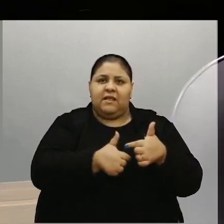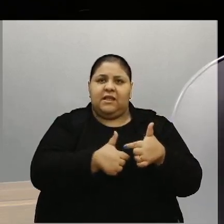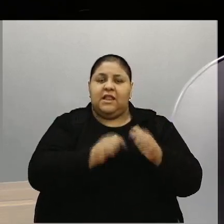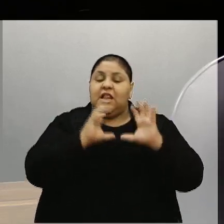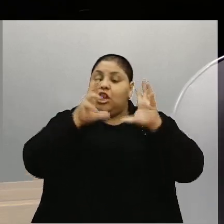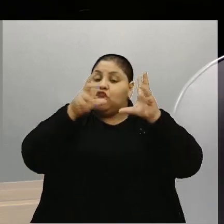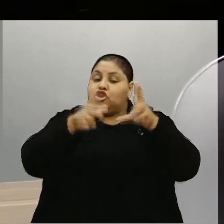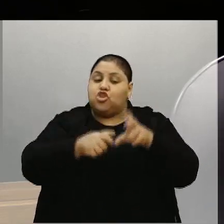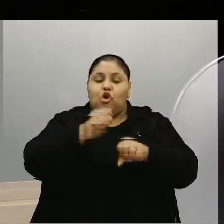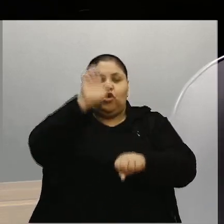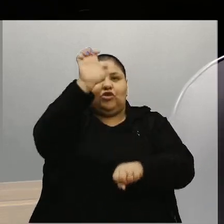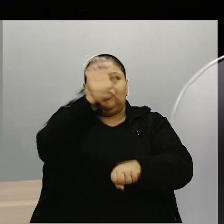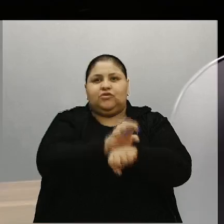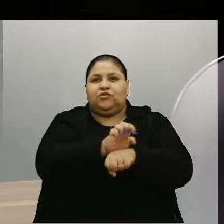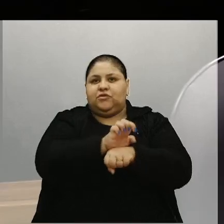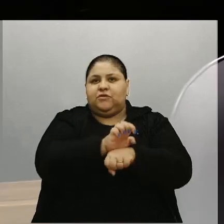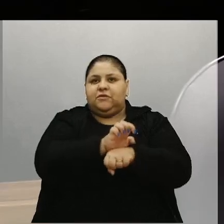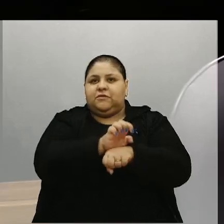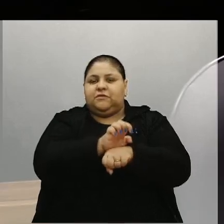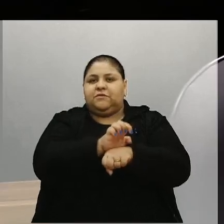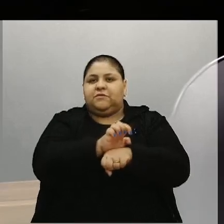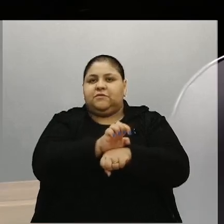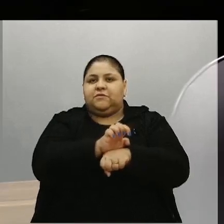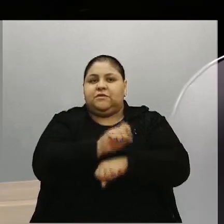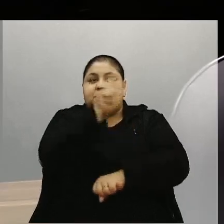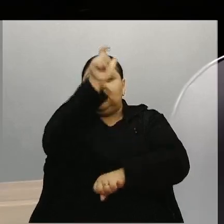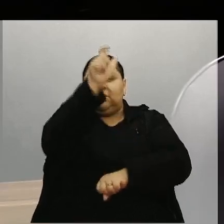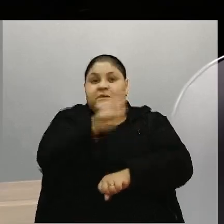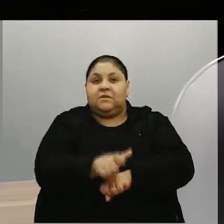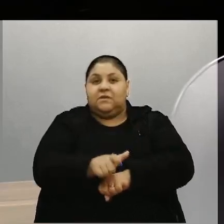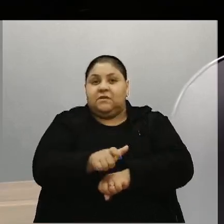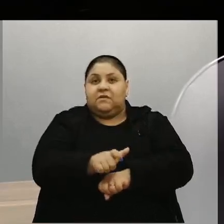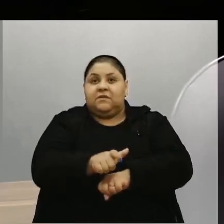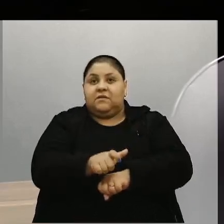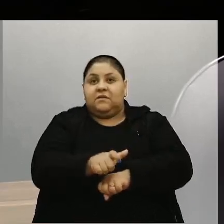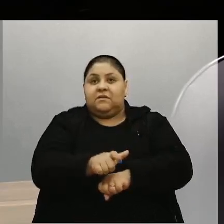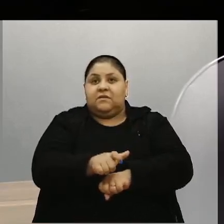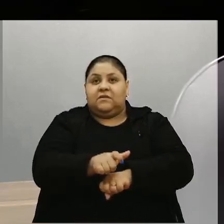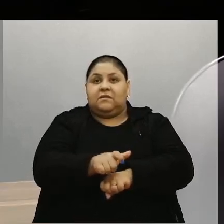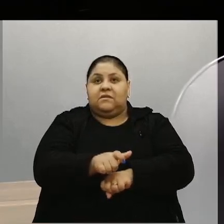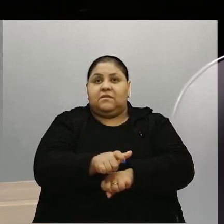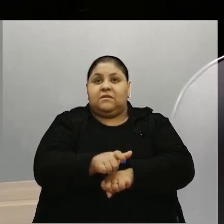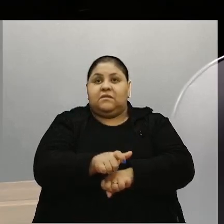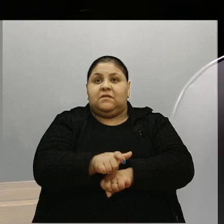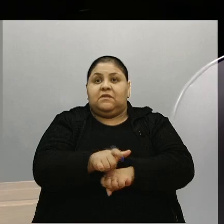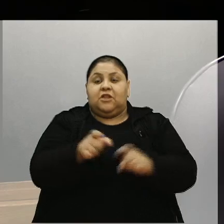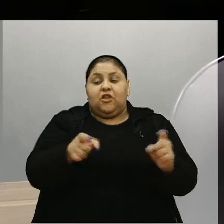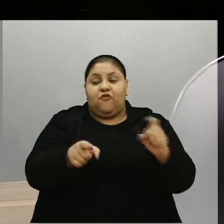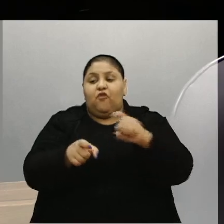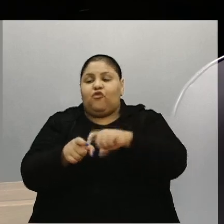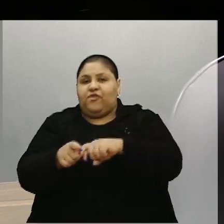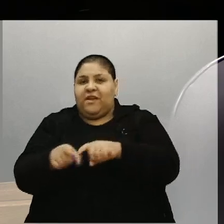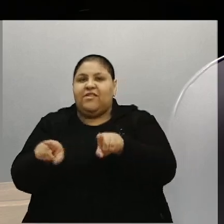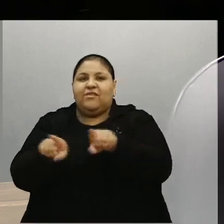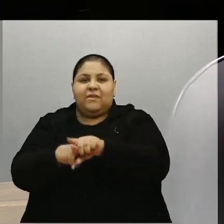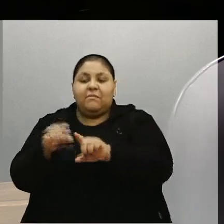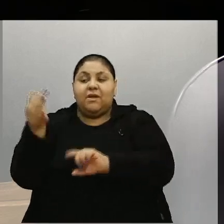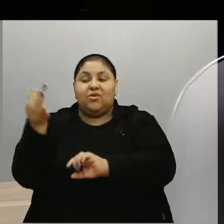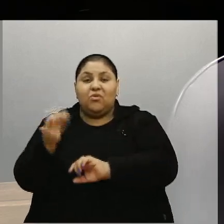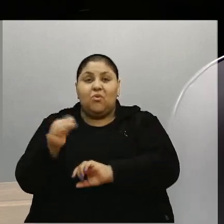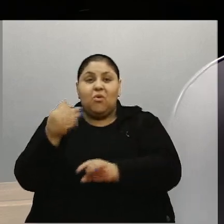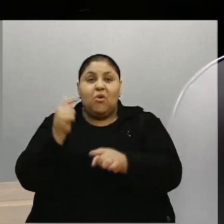todos os estados vieram, e essas pessoas estão voltando, também estão ficando adoecidas. Porque também